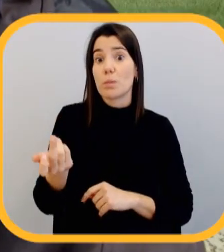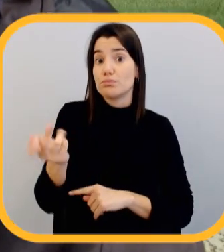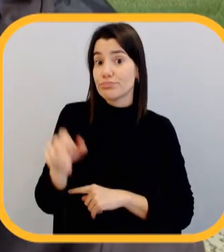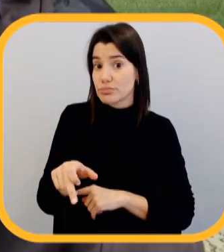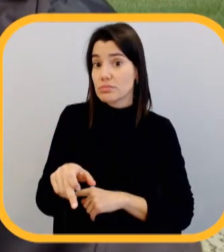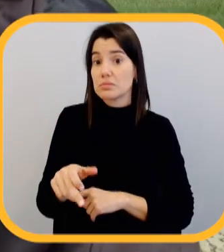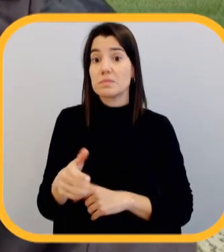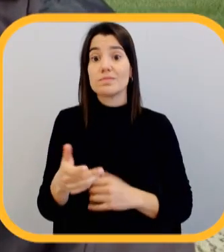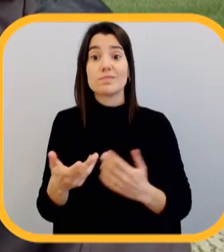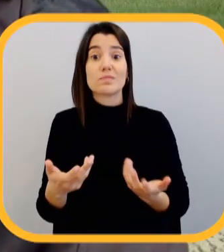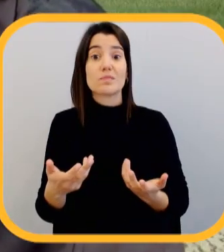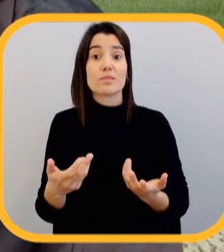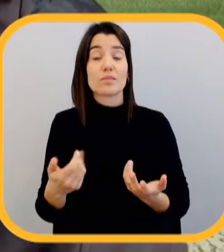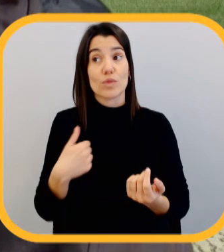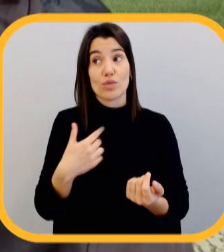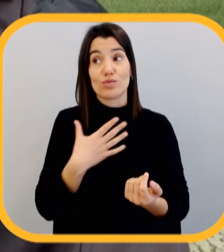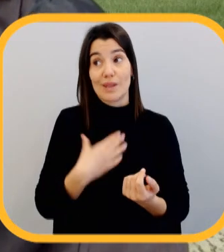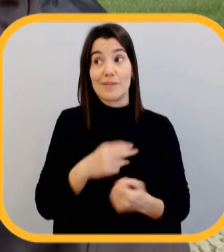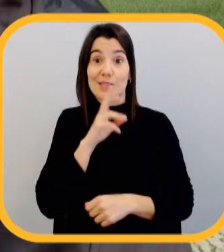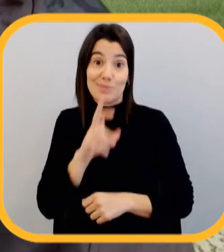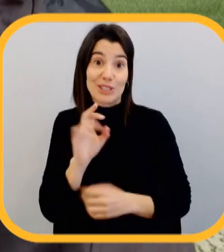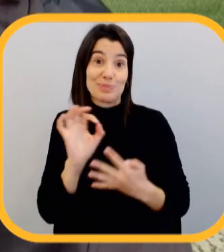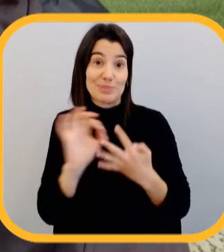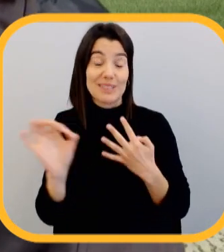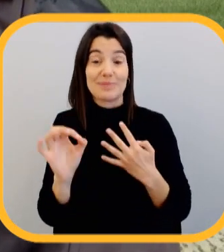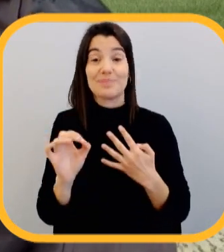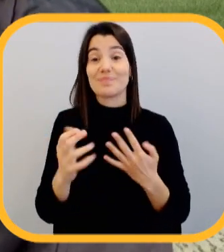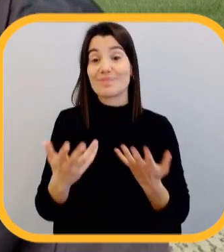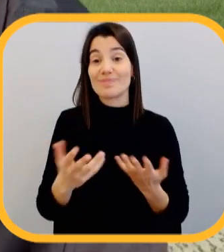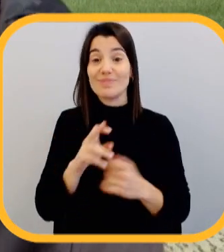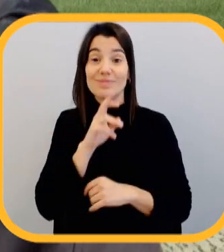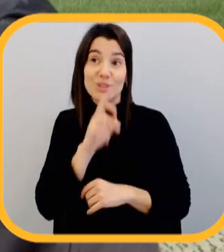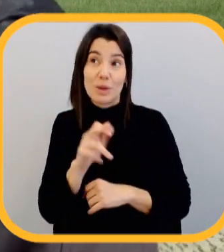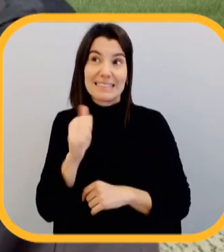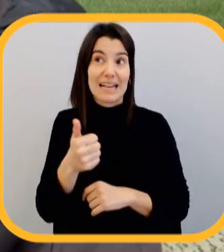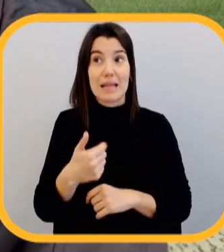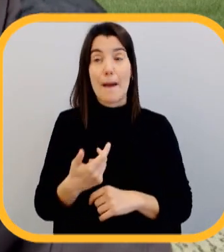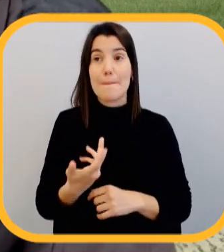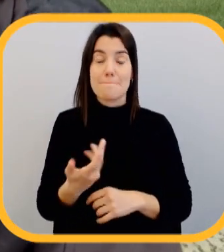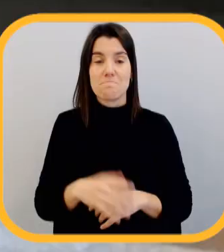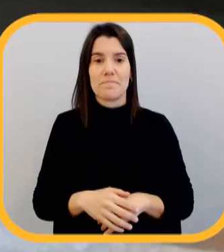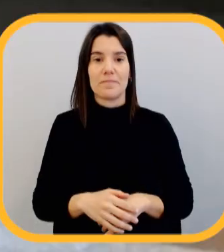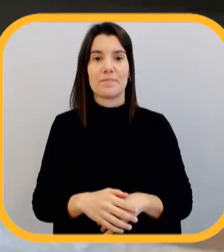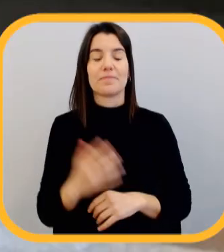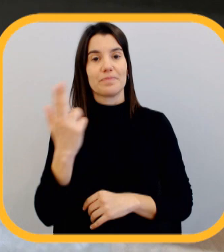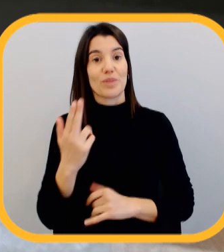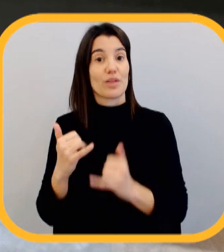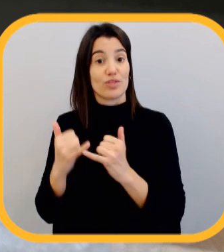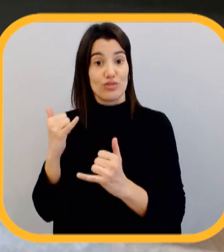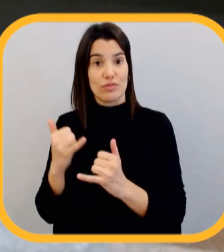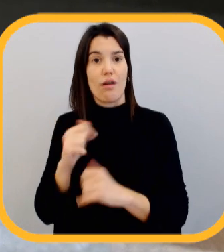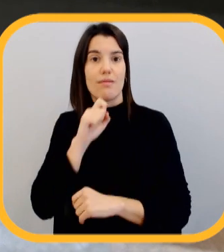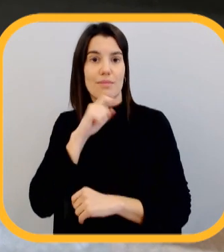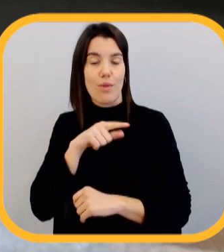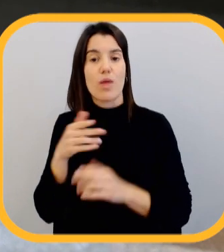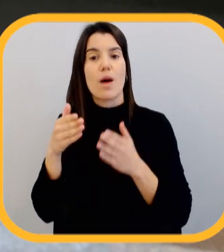pouco tempo, não estou bem, eu gostaria de responder mais concreto, ter a resposta mais certa. A arte digital